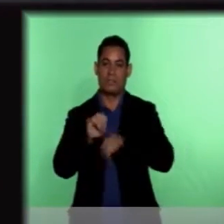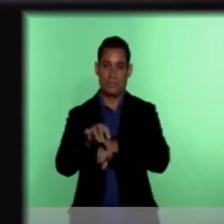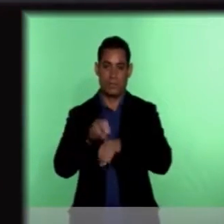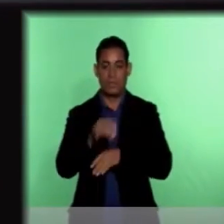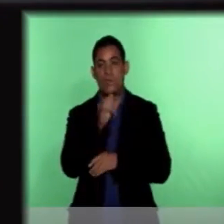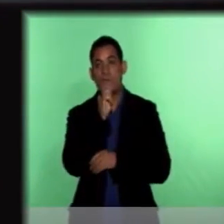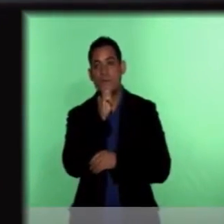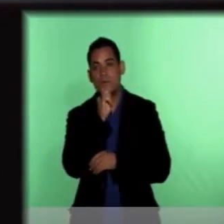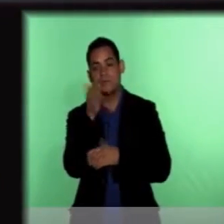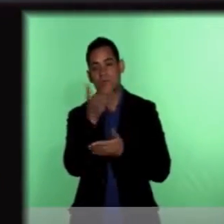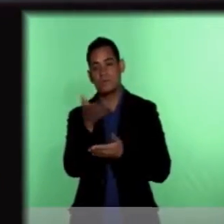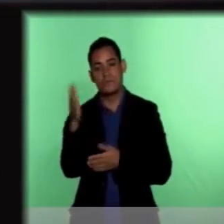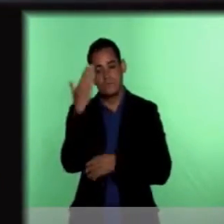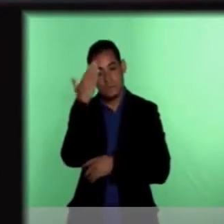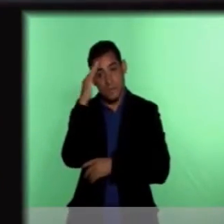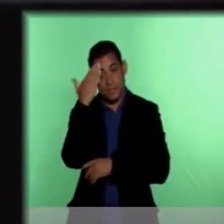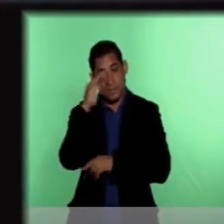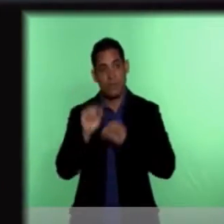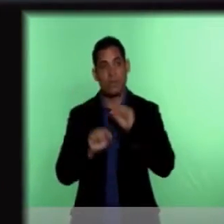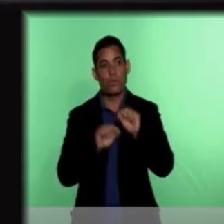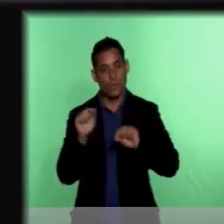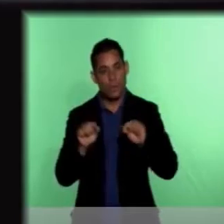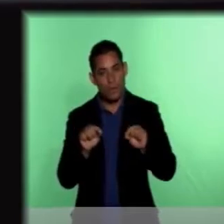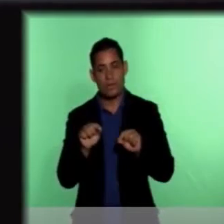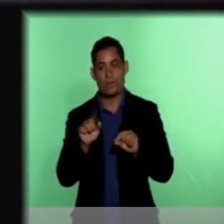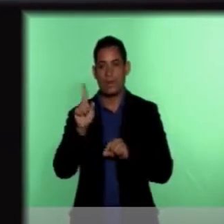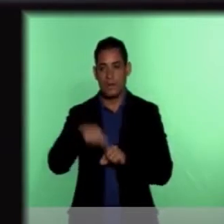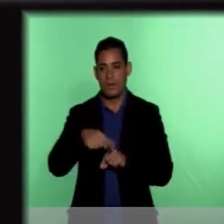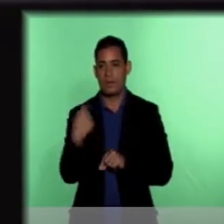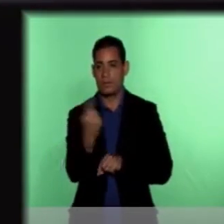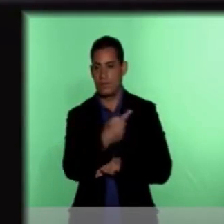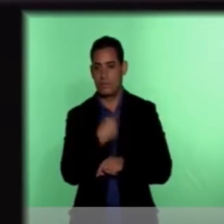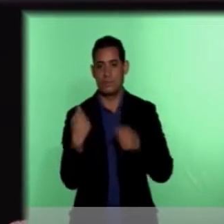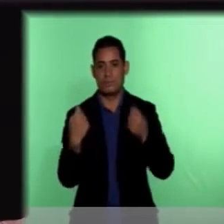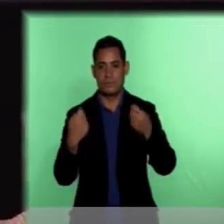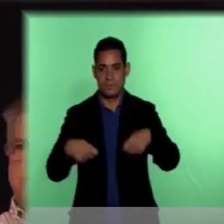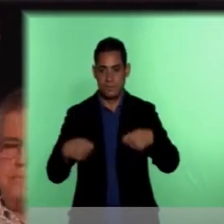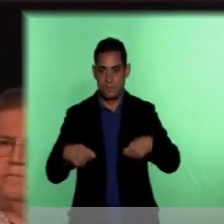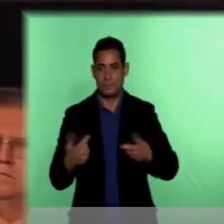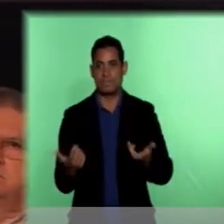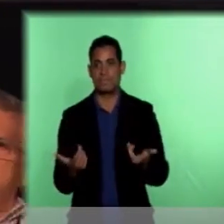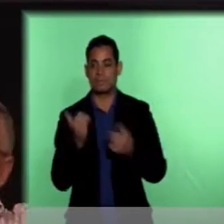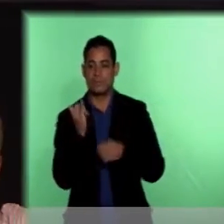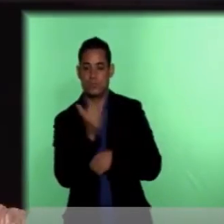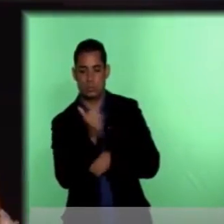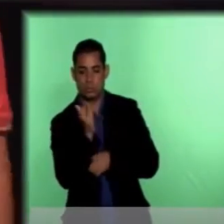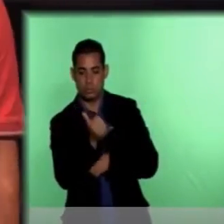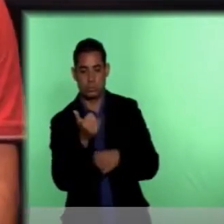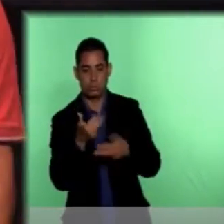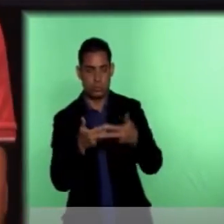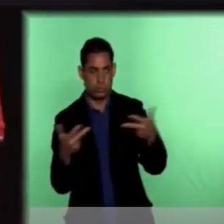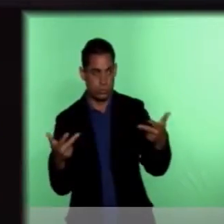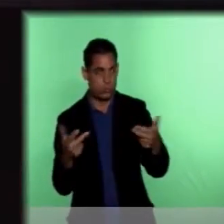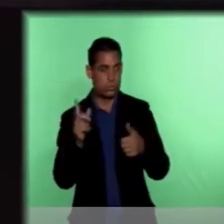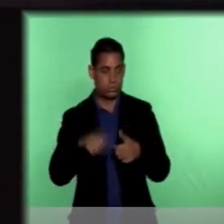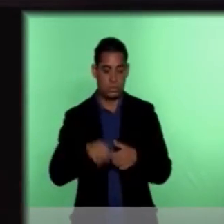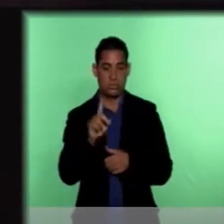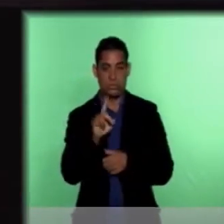para vocês, na África Lusófona, que é que a gente tem contato